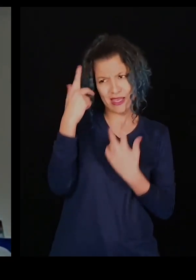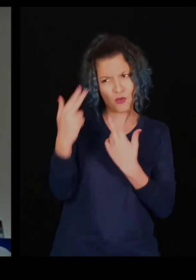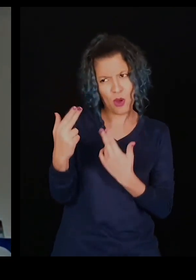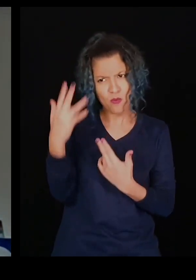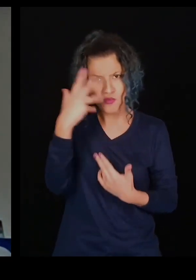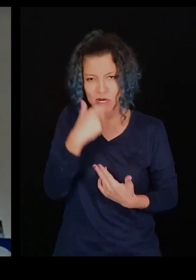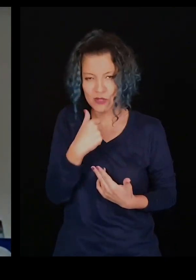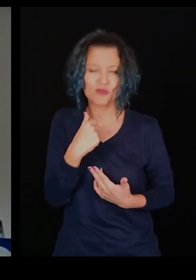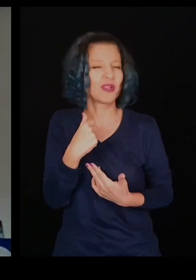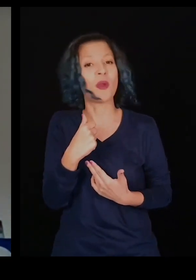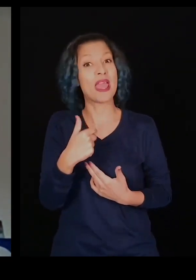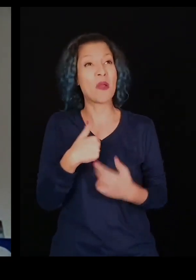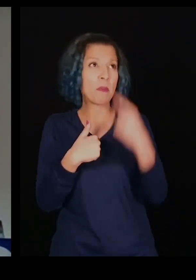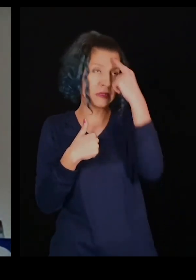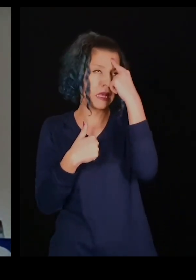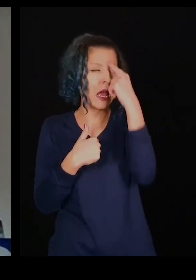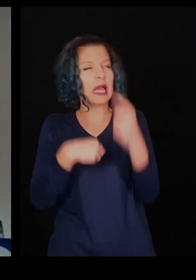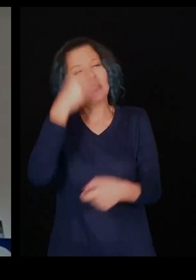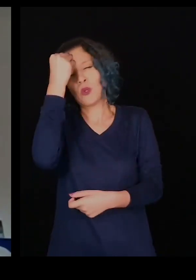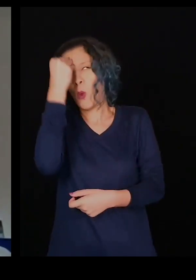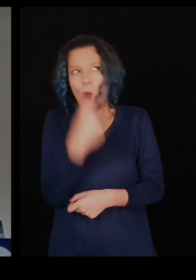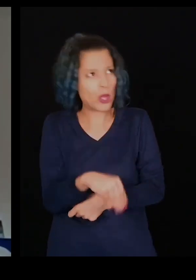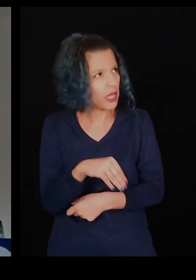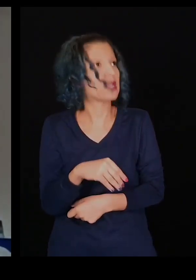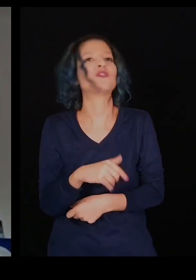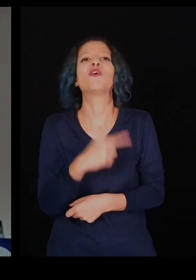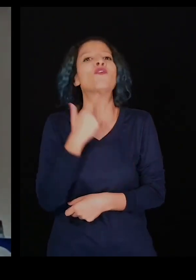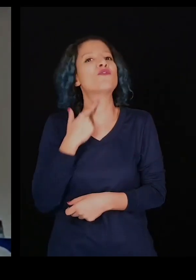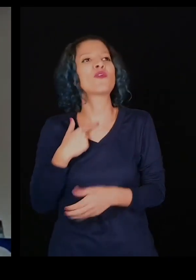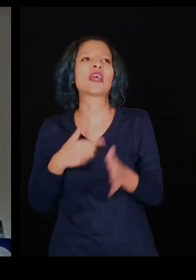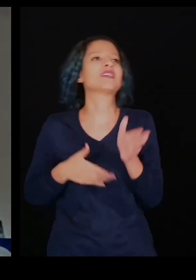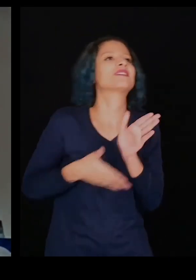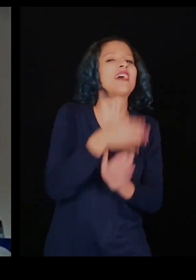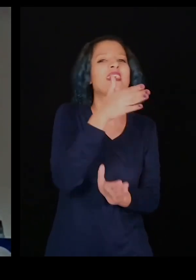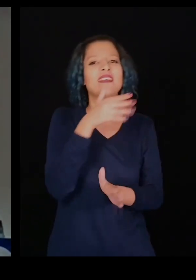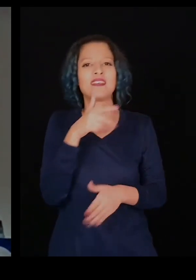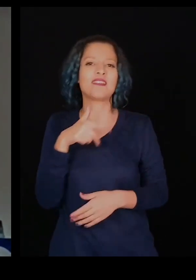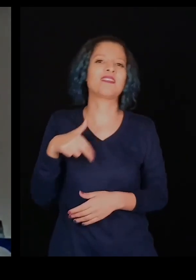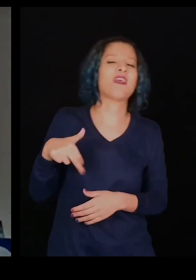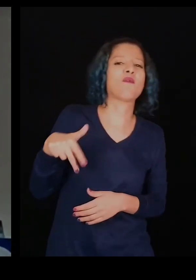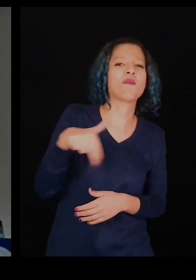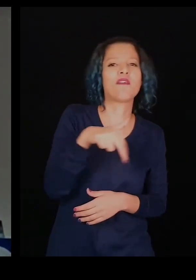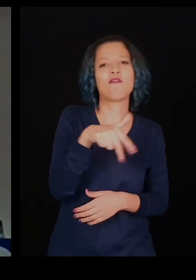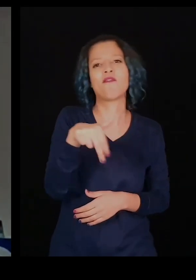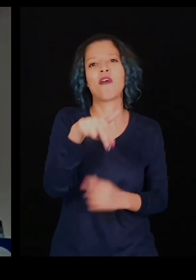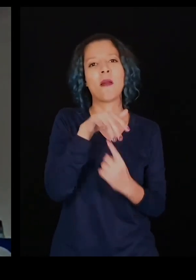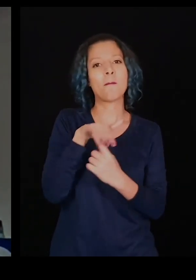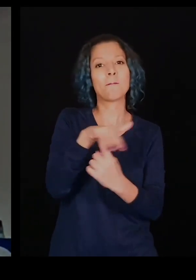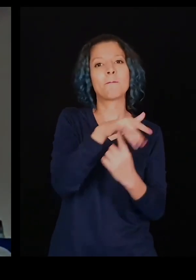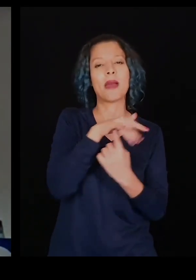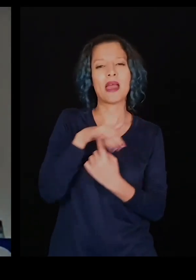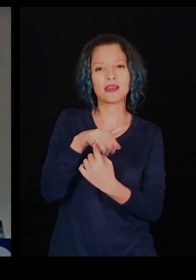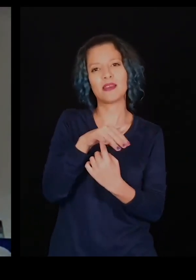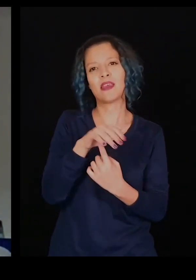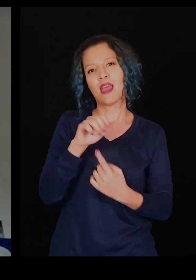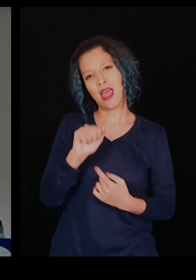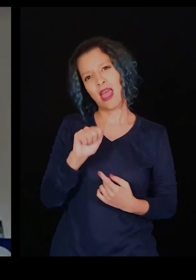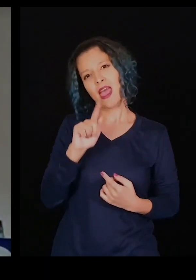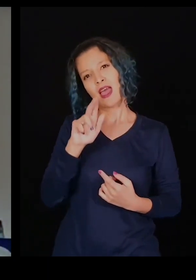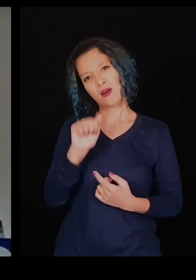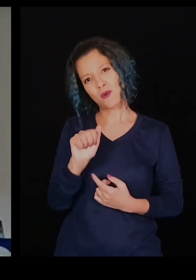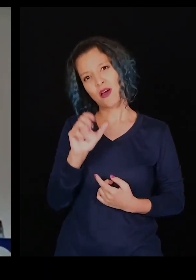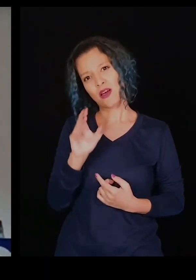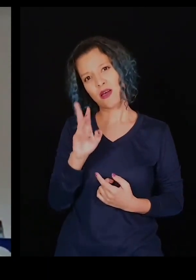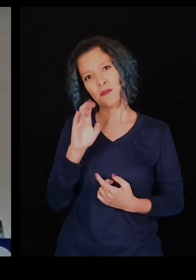gostaria de sair daqui e dar uma volta no Parque da Água Branca, que fica a 3 quadras aqui da minha casa, entendeu? Que